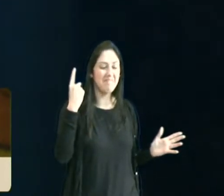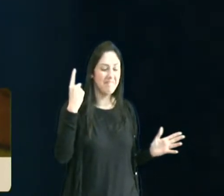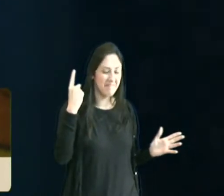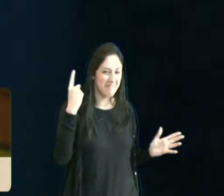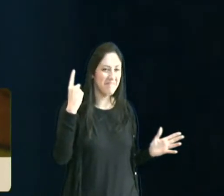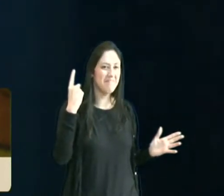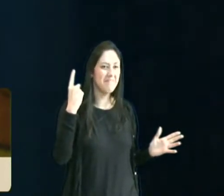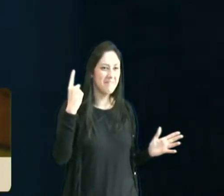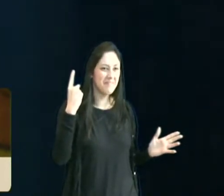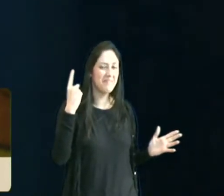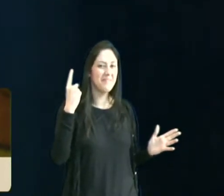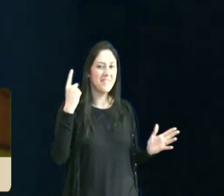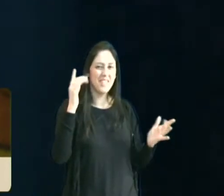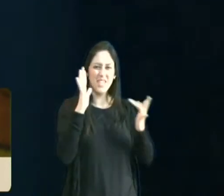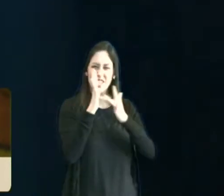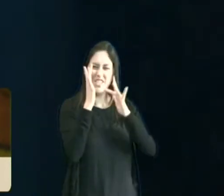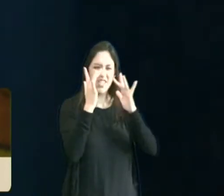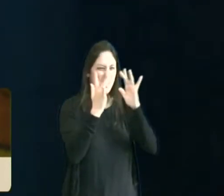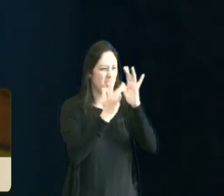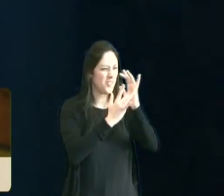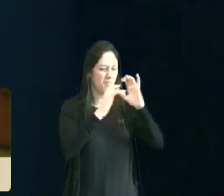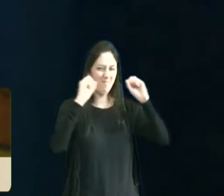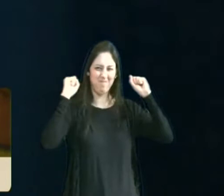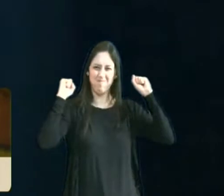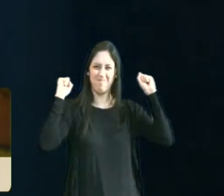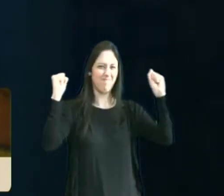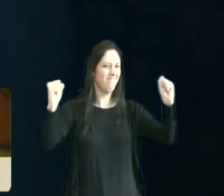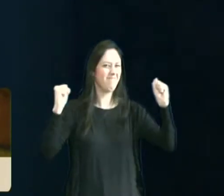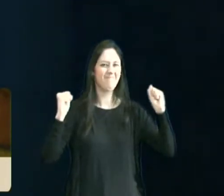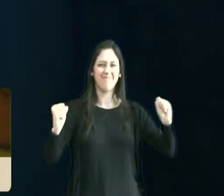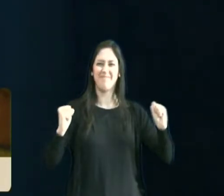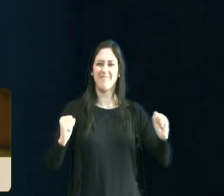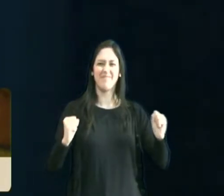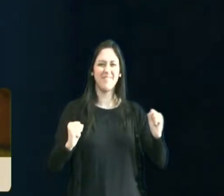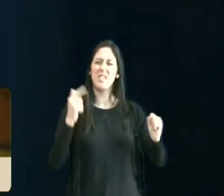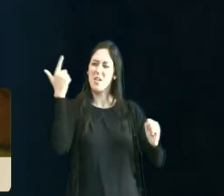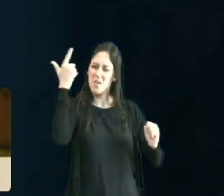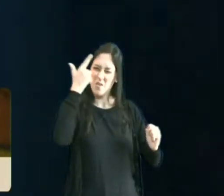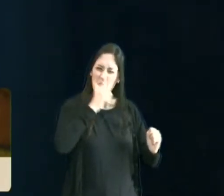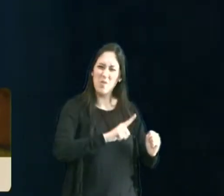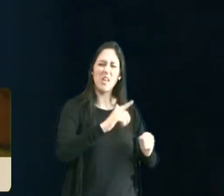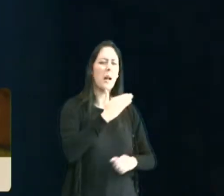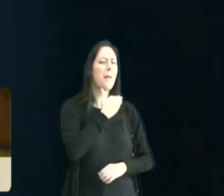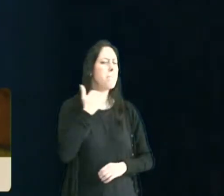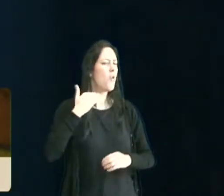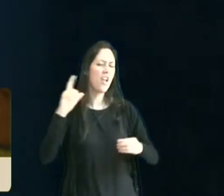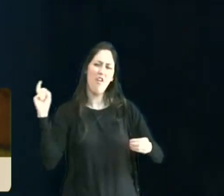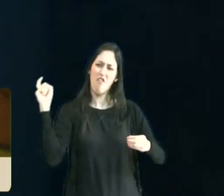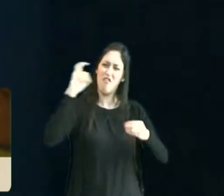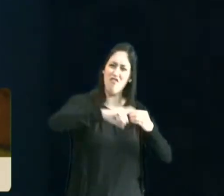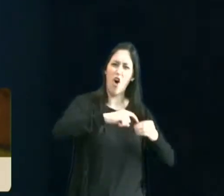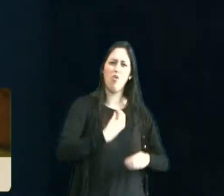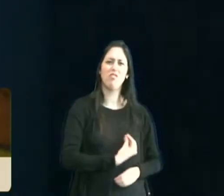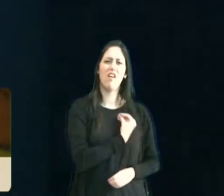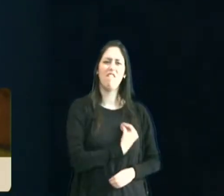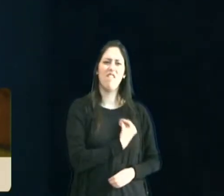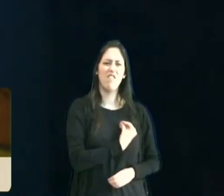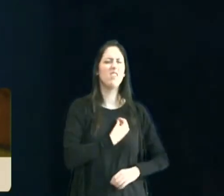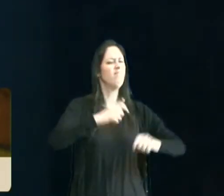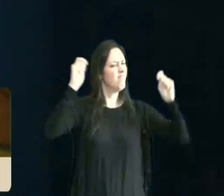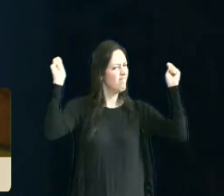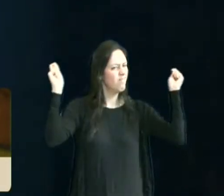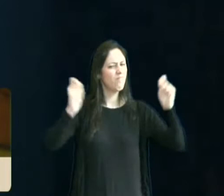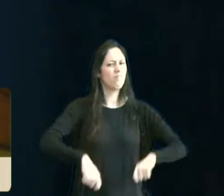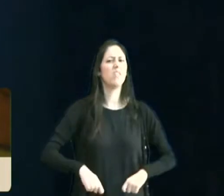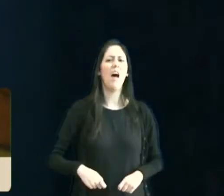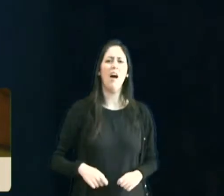Jesus é o Deus que levanta pessoas da morte. Ele pode